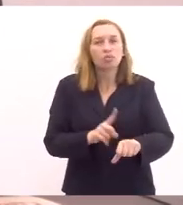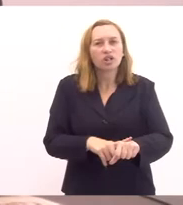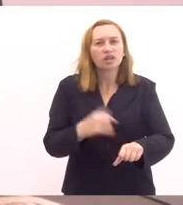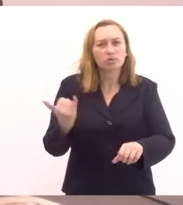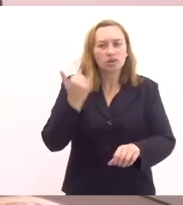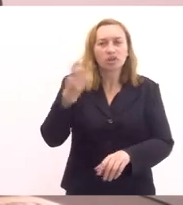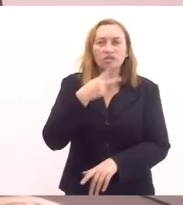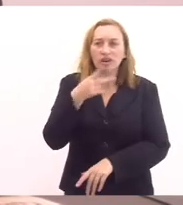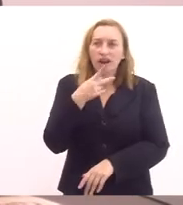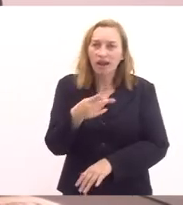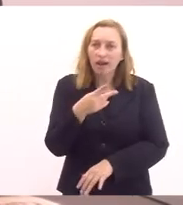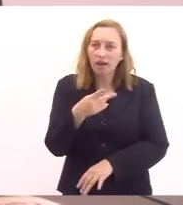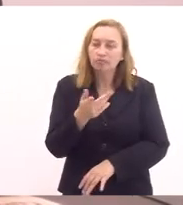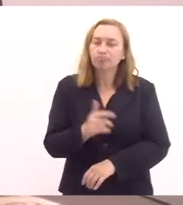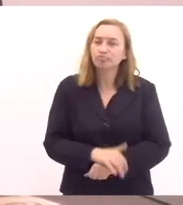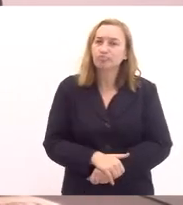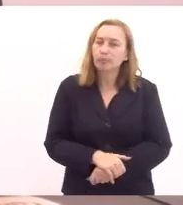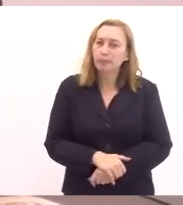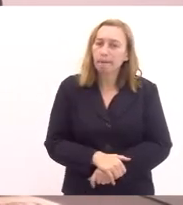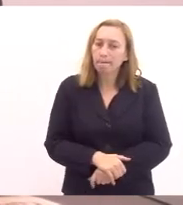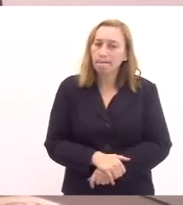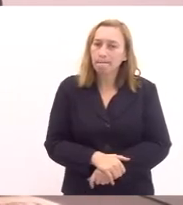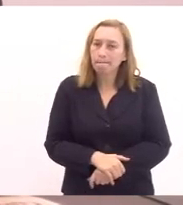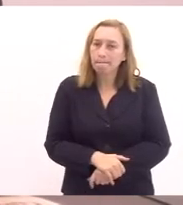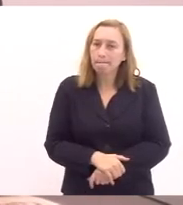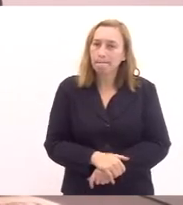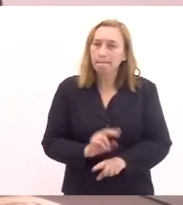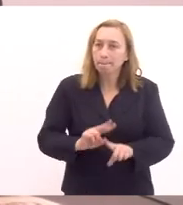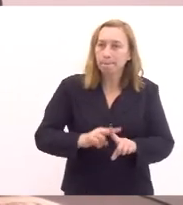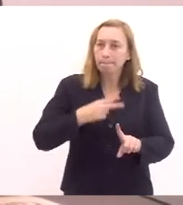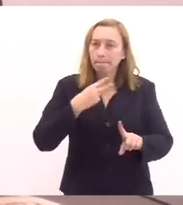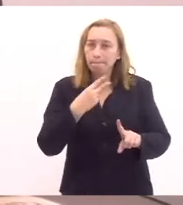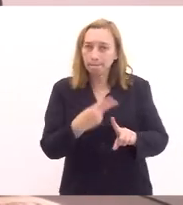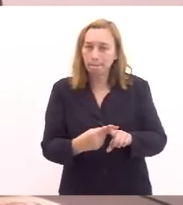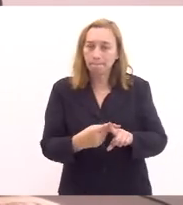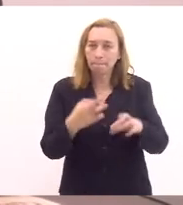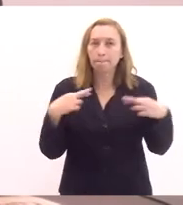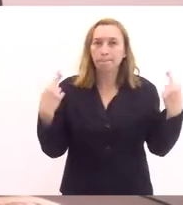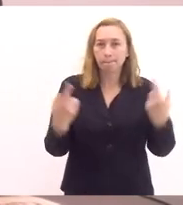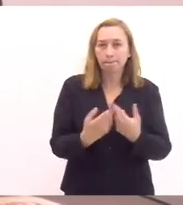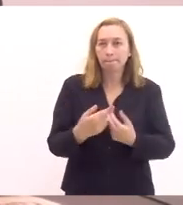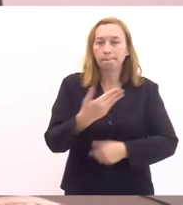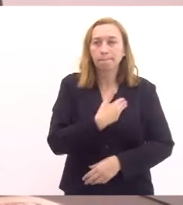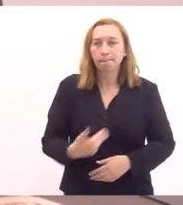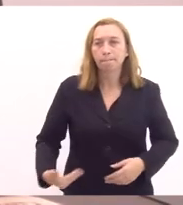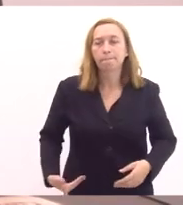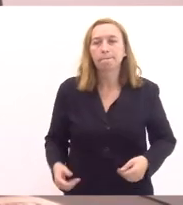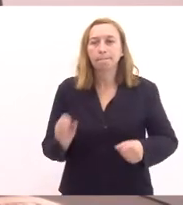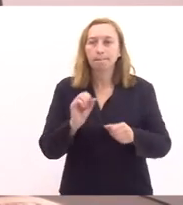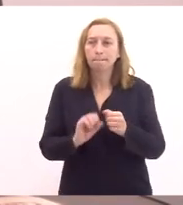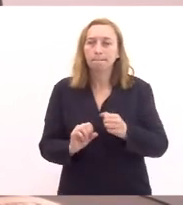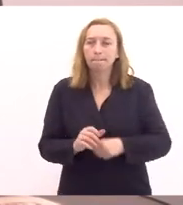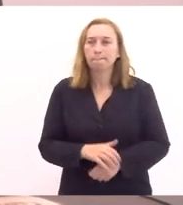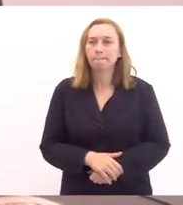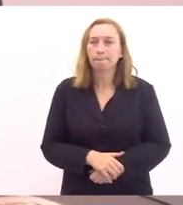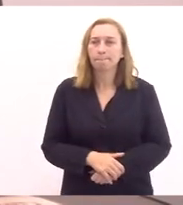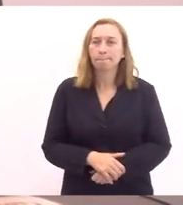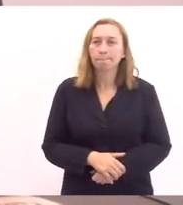destacar que até como desdobramento dessa audiência pública que a gente fez a